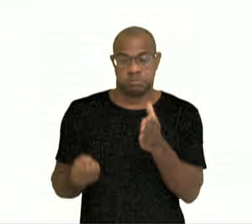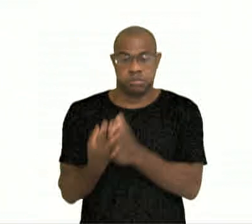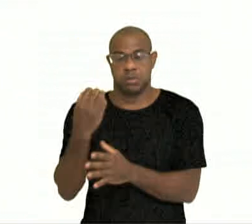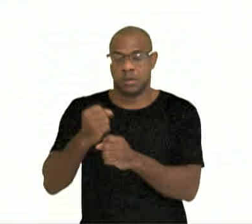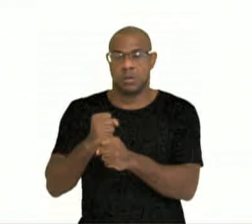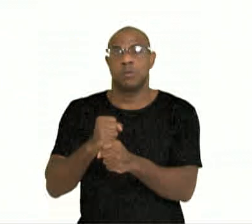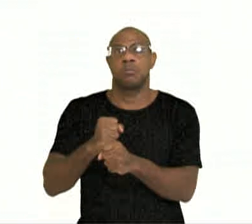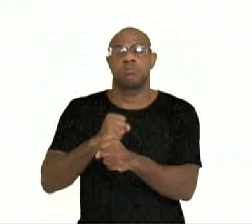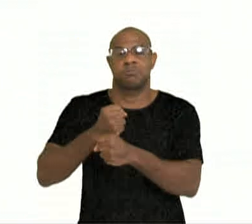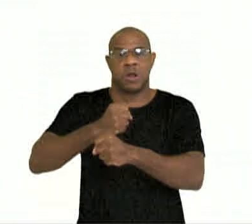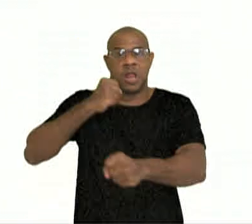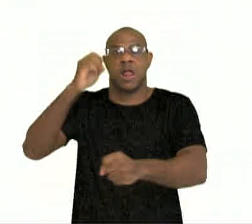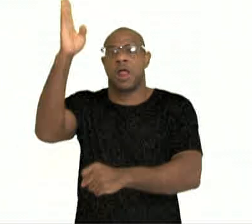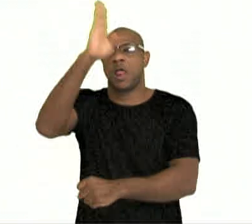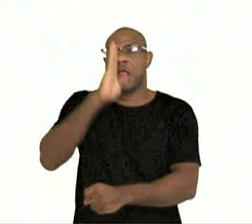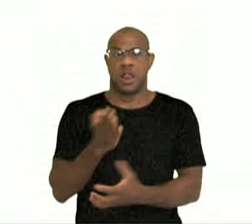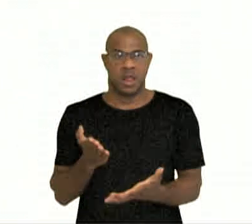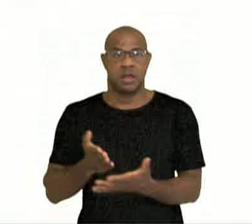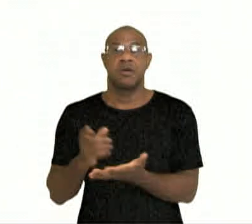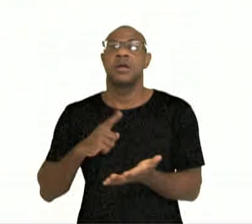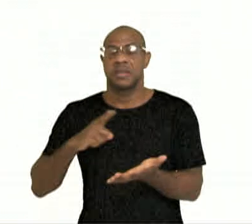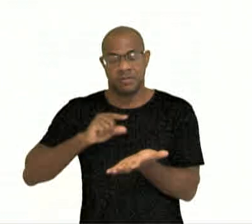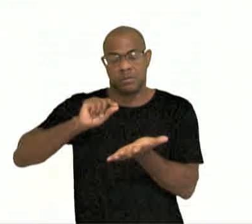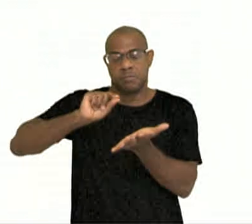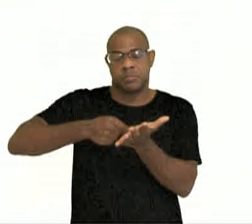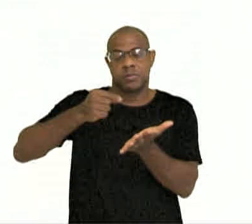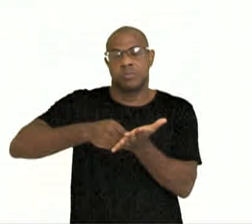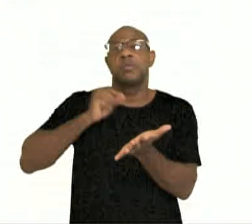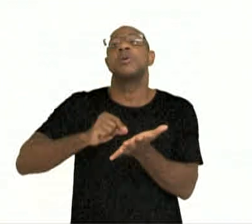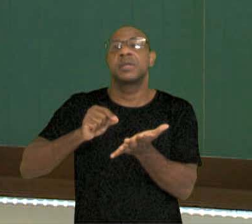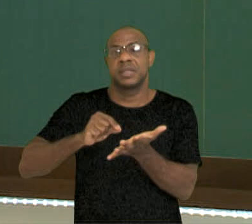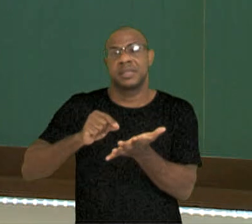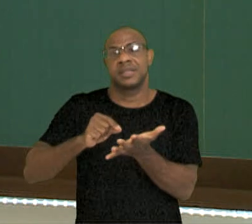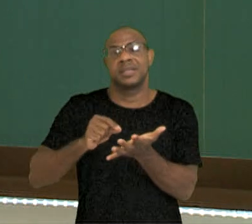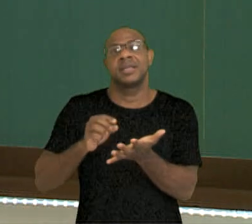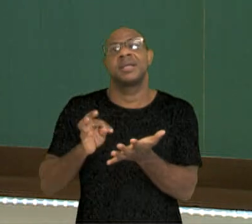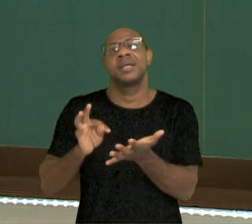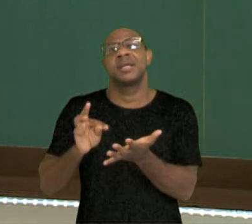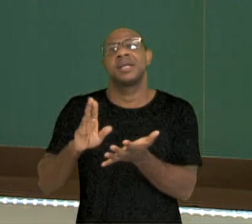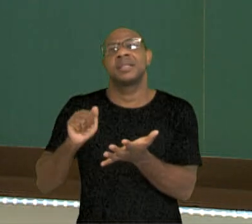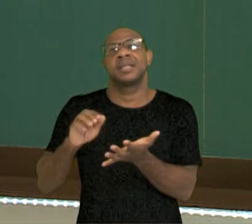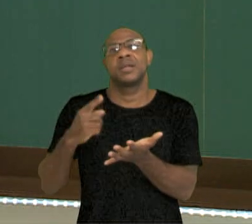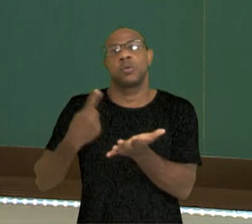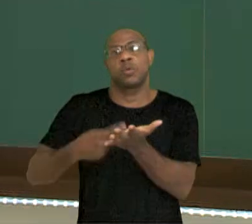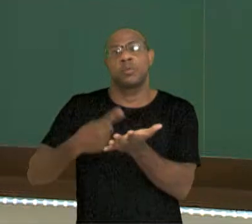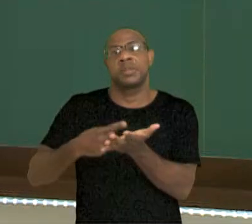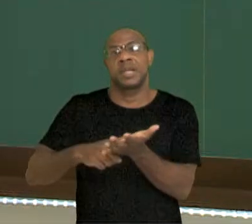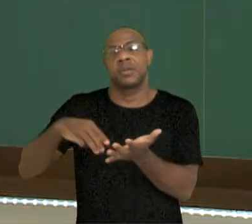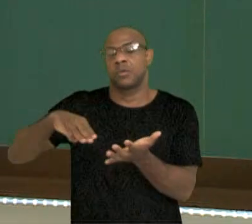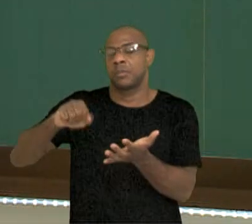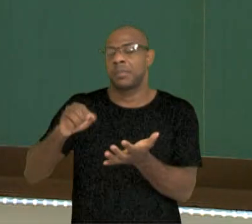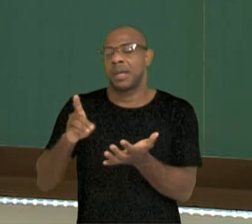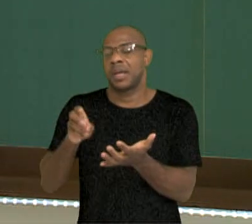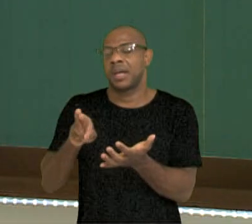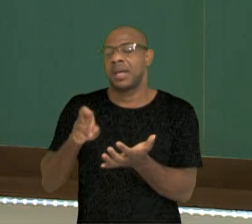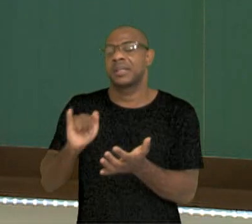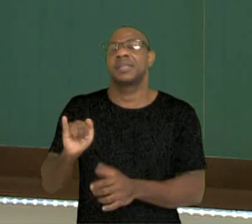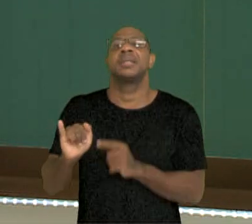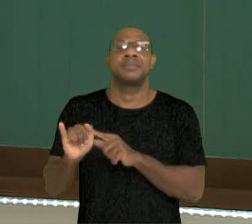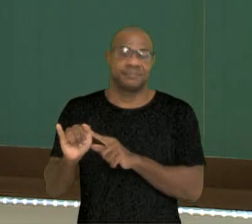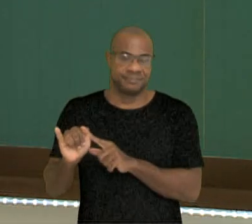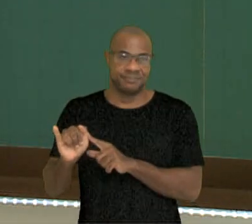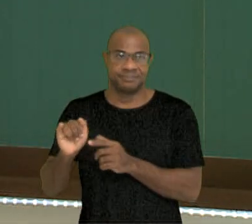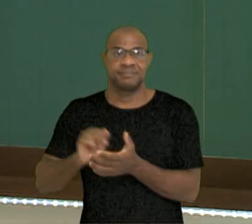foi assinado em 1750 o Tratado de Madrid entre Portugal e Espanha, e a Espanha reconheceu que as terras ali que